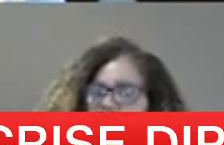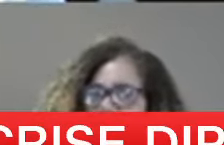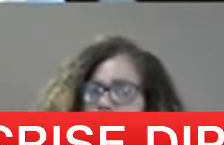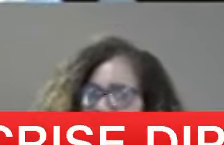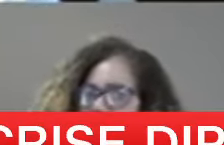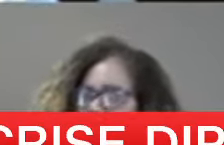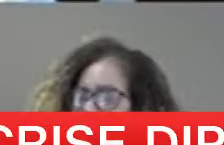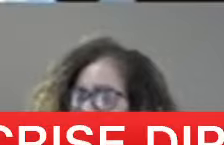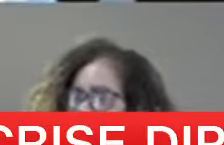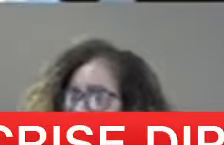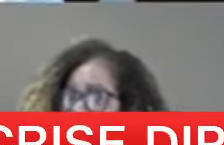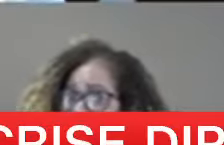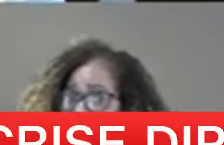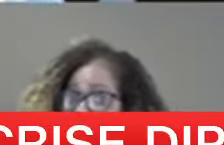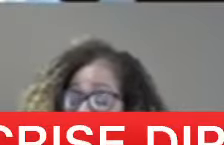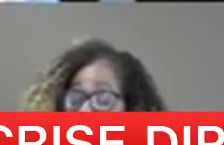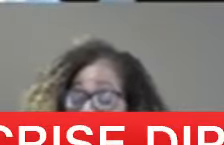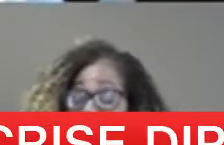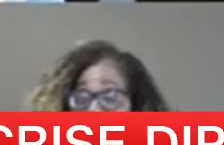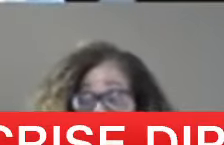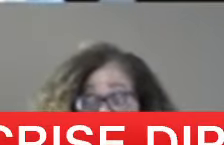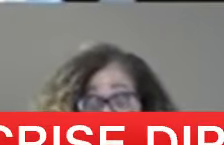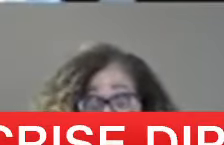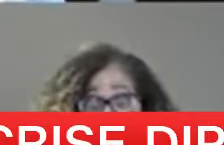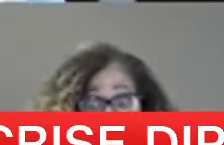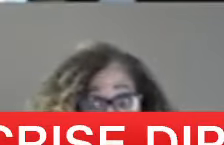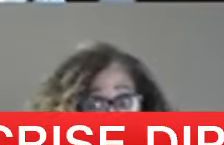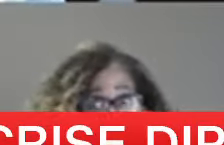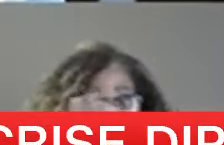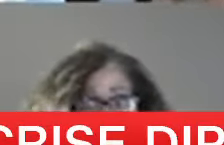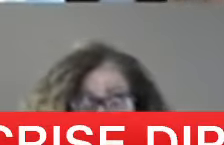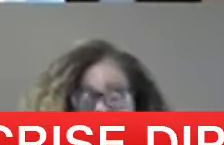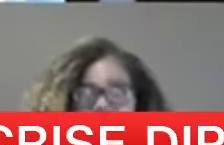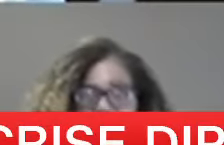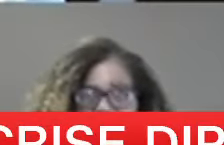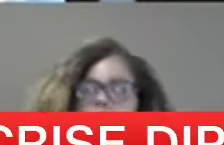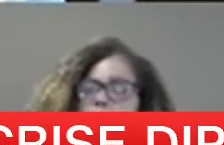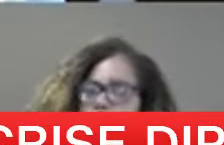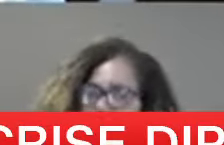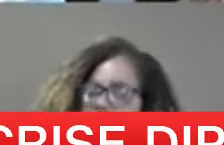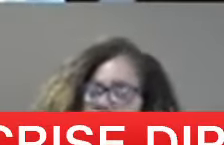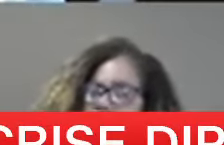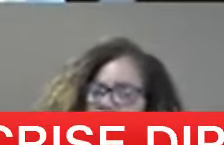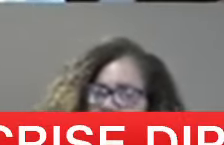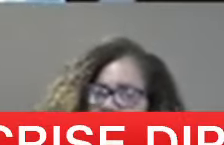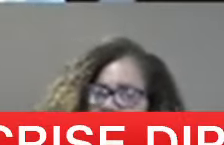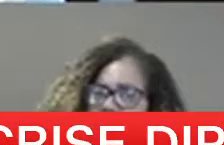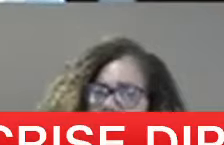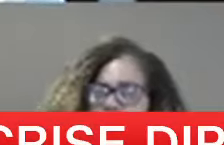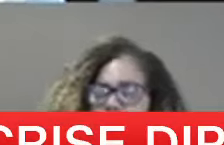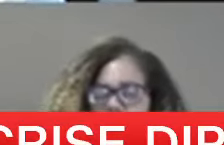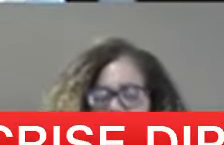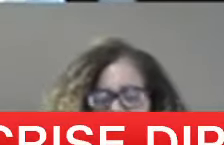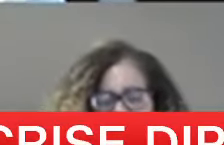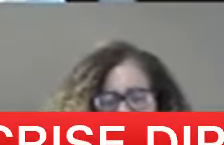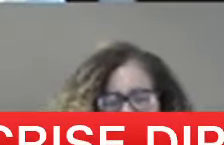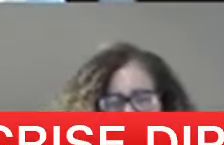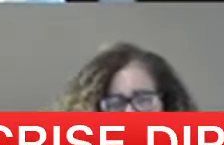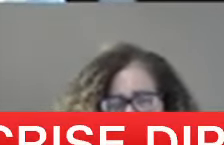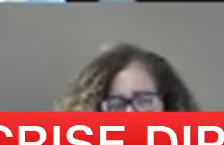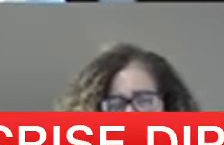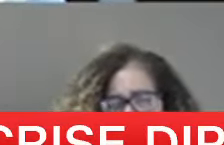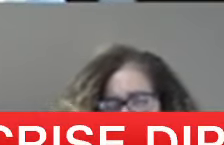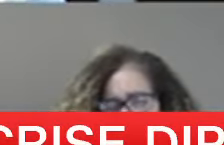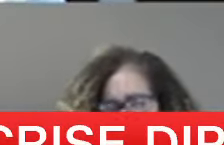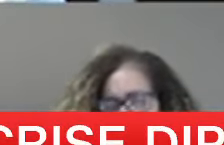retratação e um esclarecimento com um pedido de desculpas em relação a uma parte da fala que estabelece